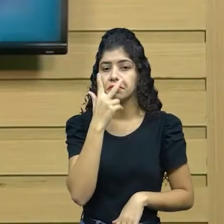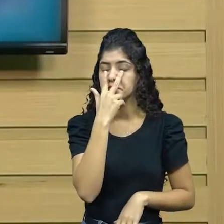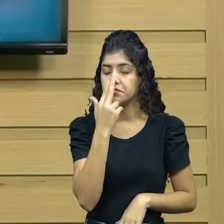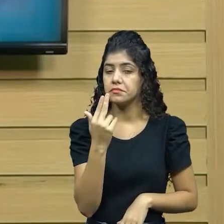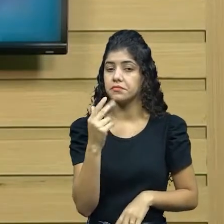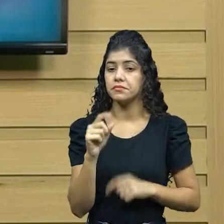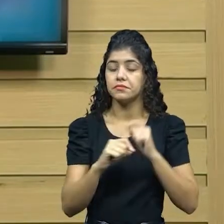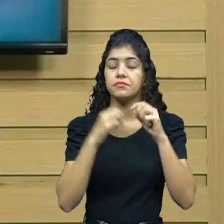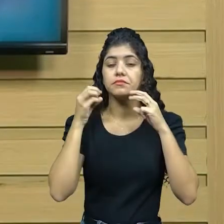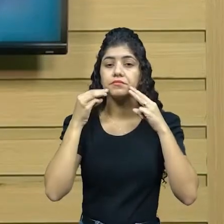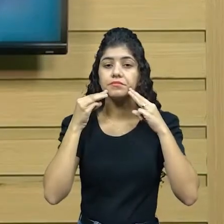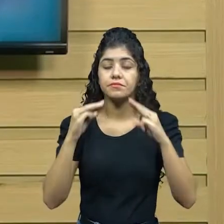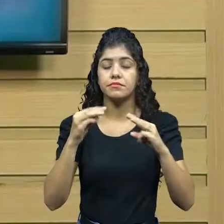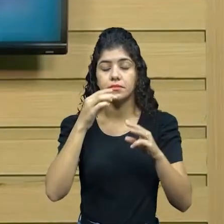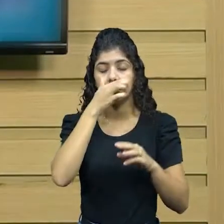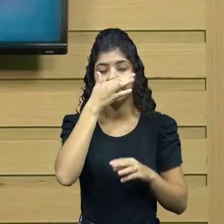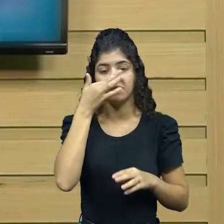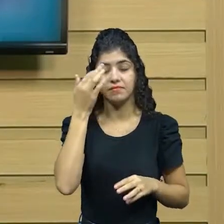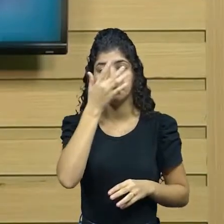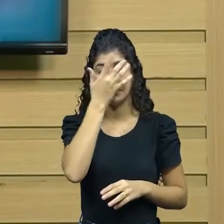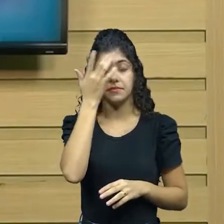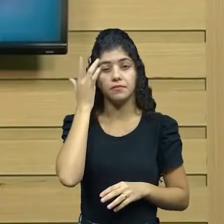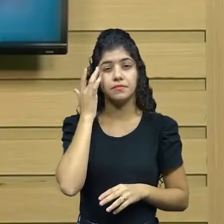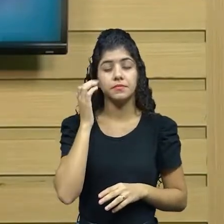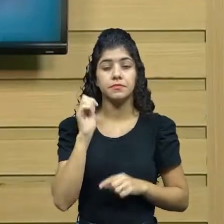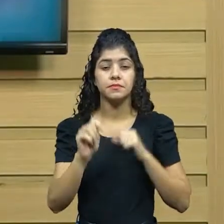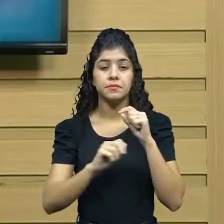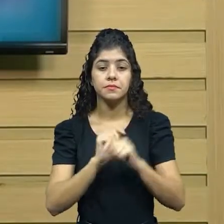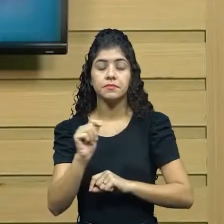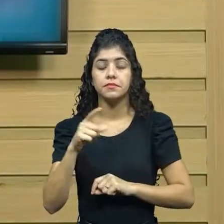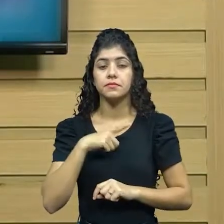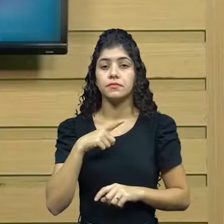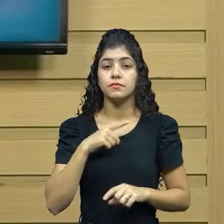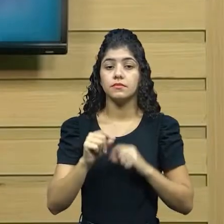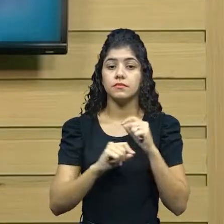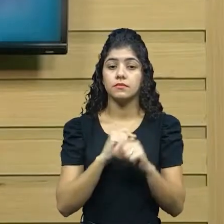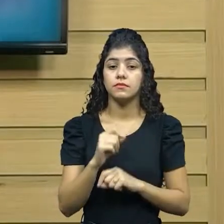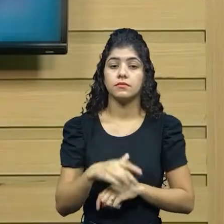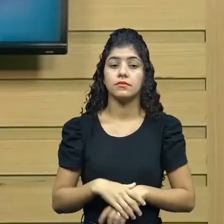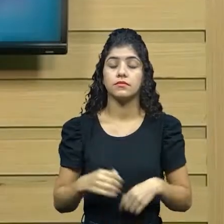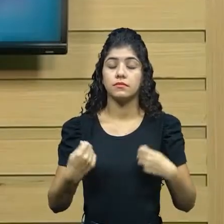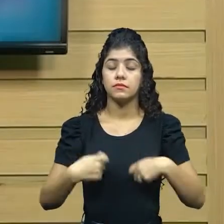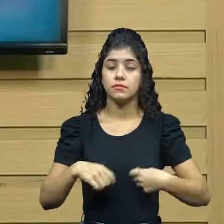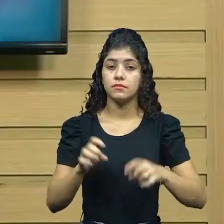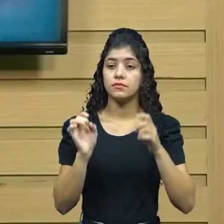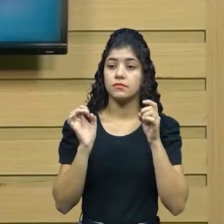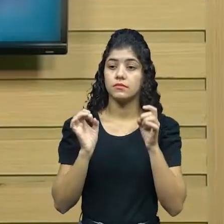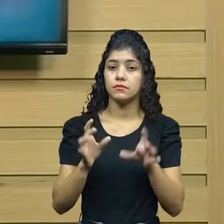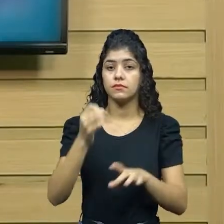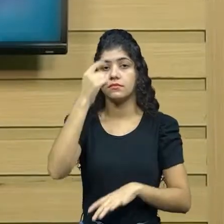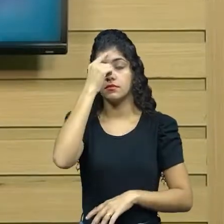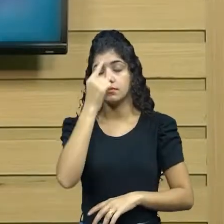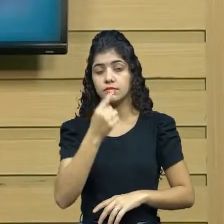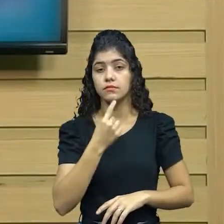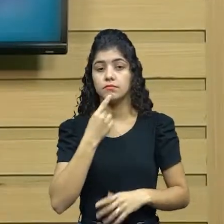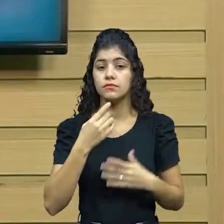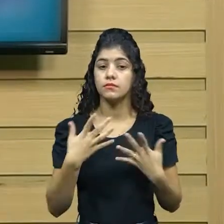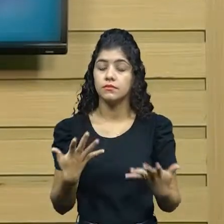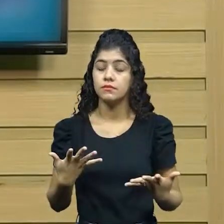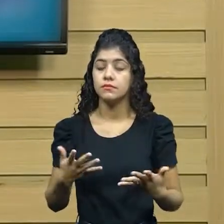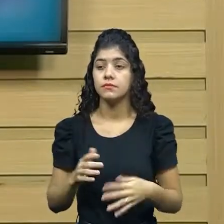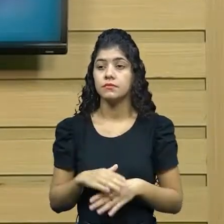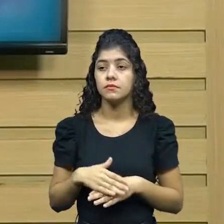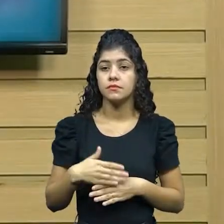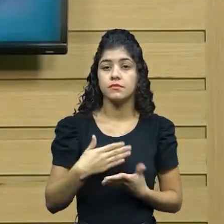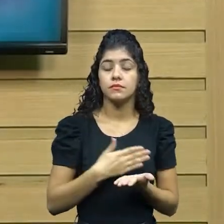marketing. Então, as pessoas em si elas precisam vender uma imagem. E a partir